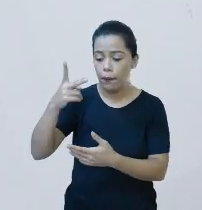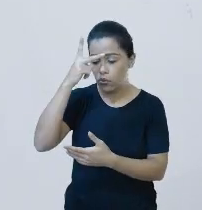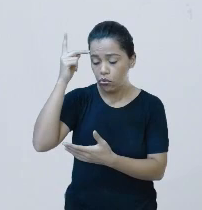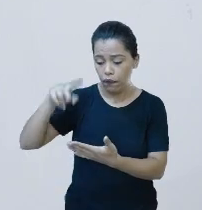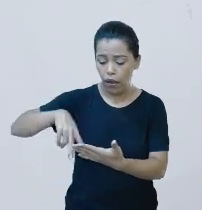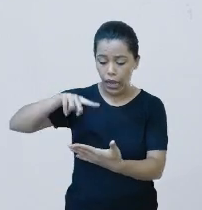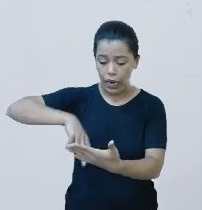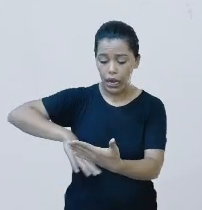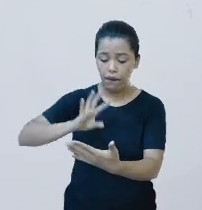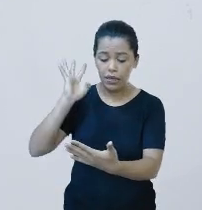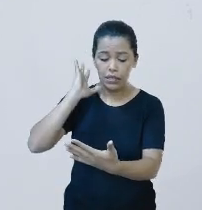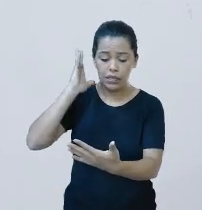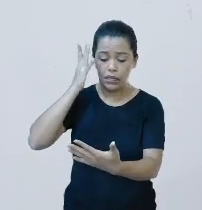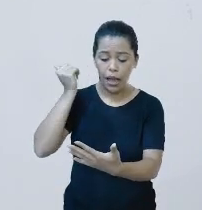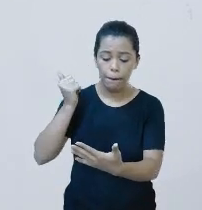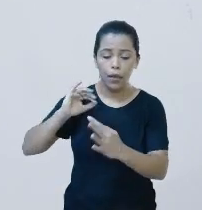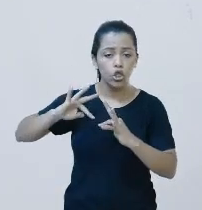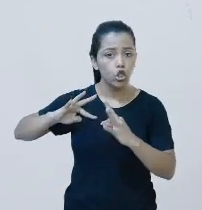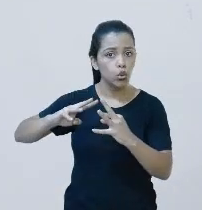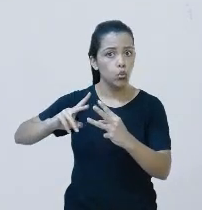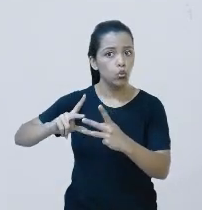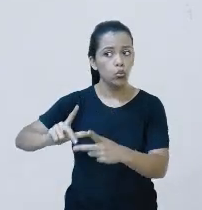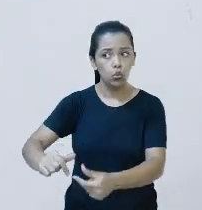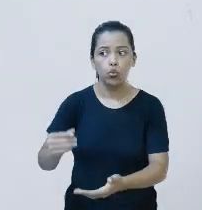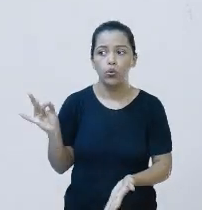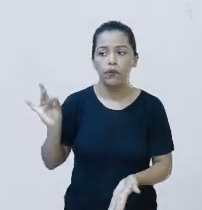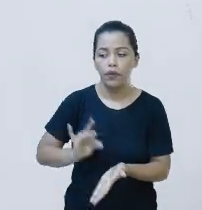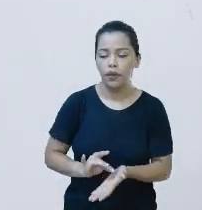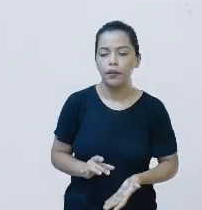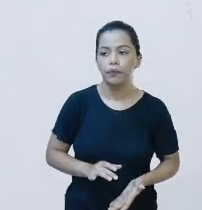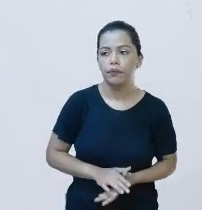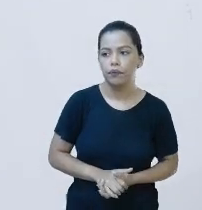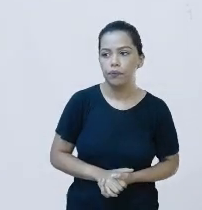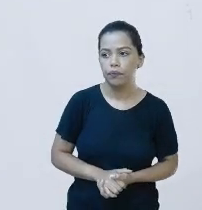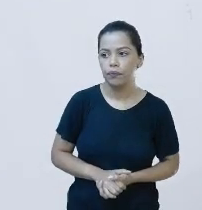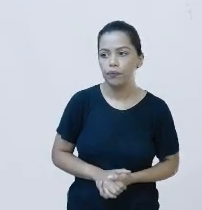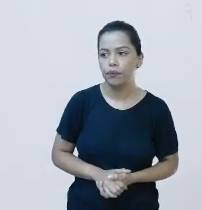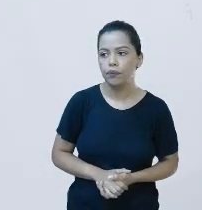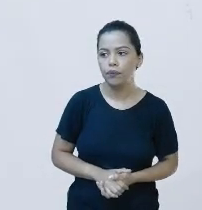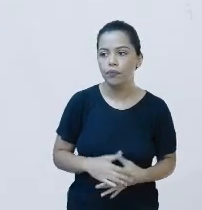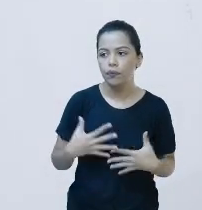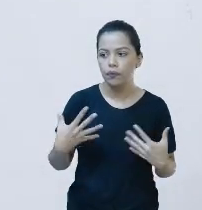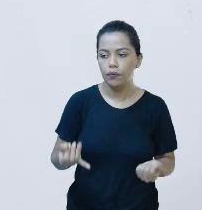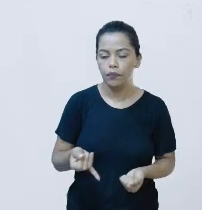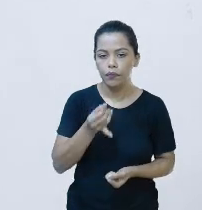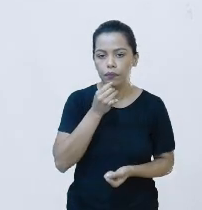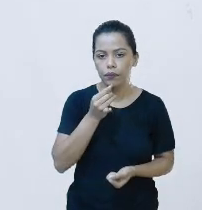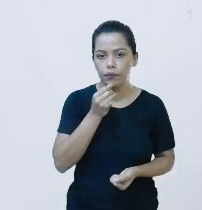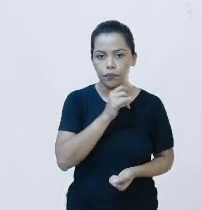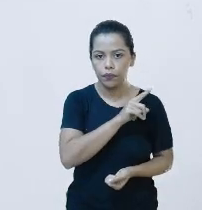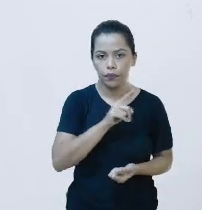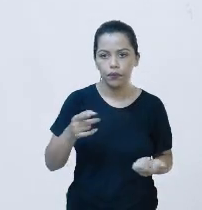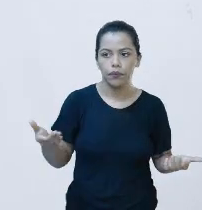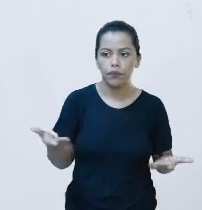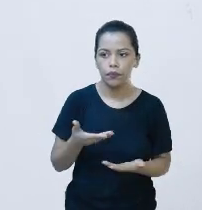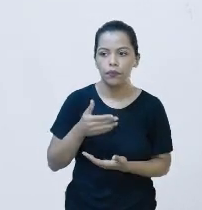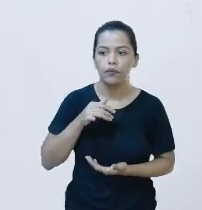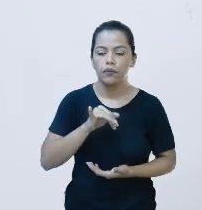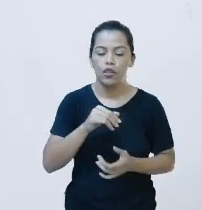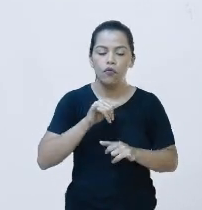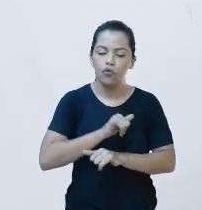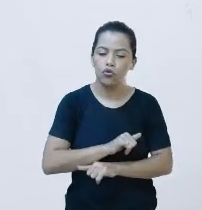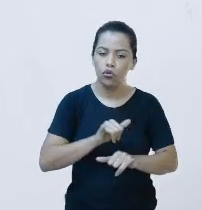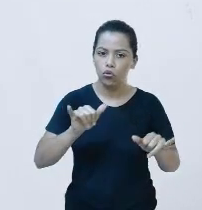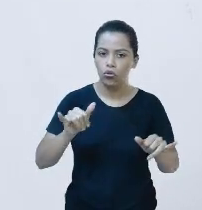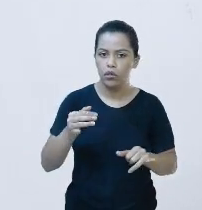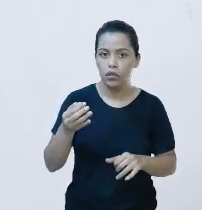toda a informação possível sobre aquele caso. Você veja aí, vamos dar um exemplo. Se eu fosse dar uma